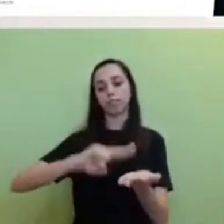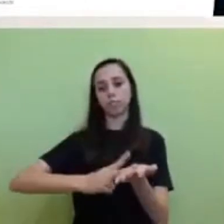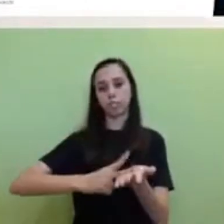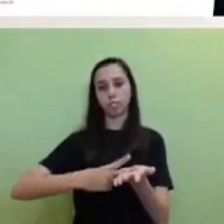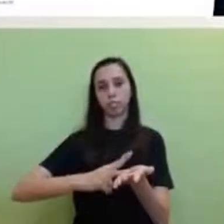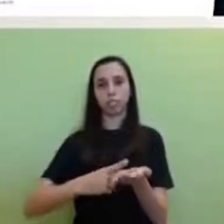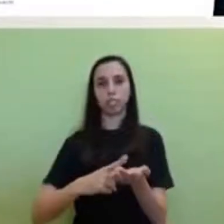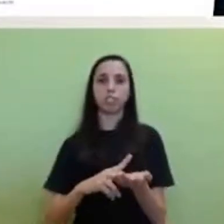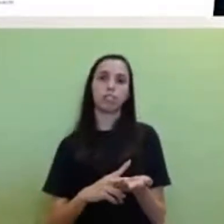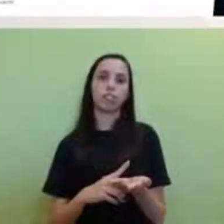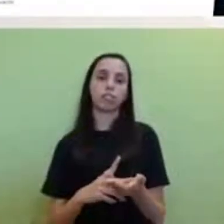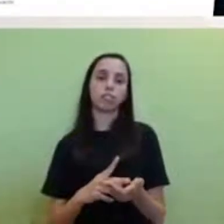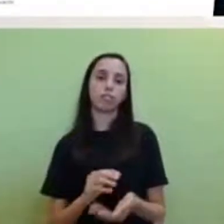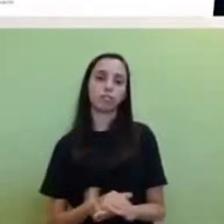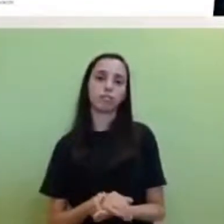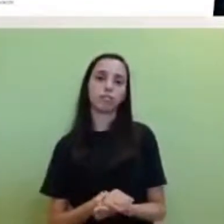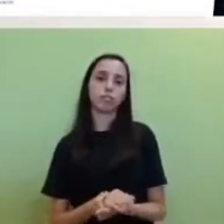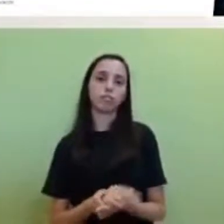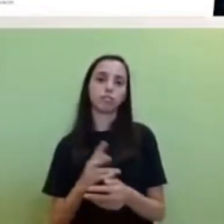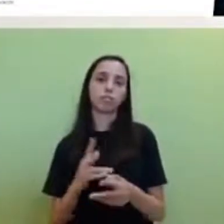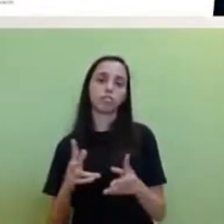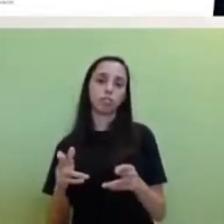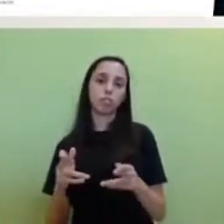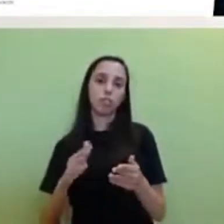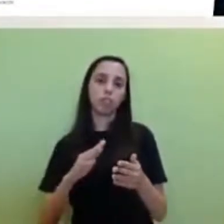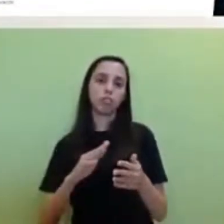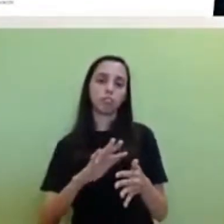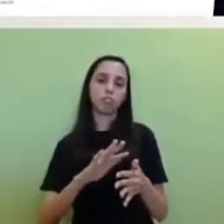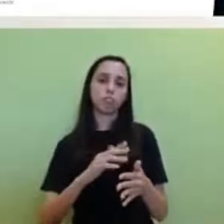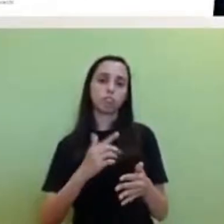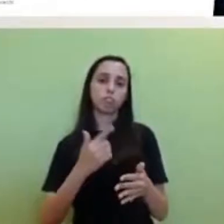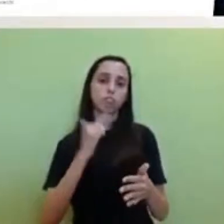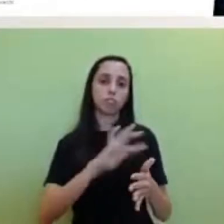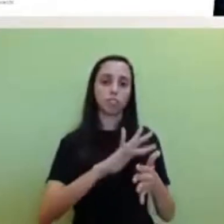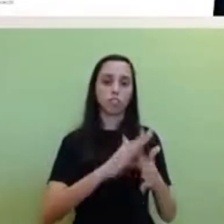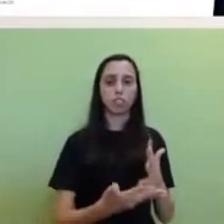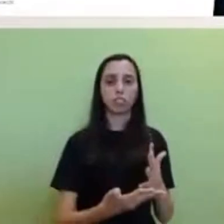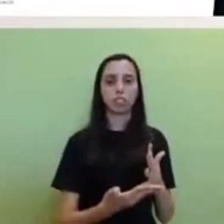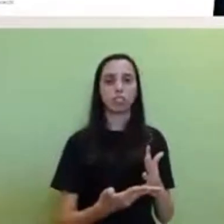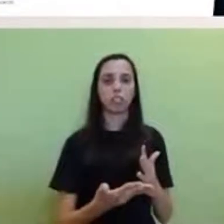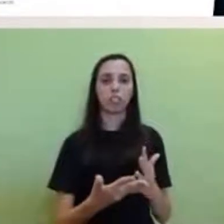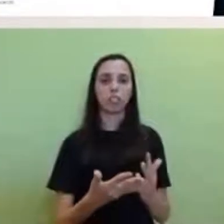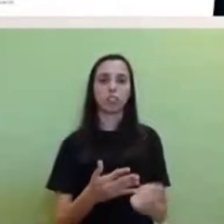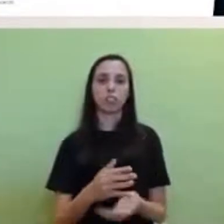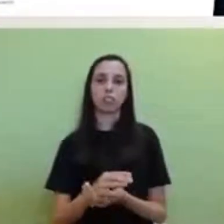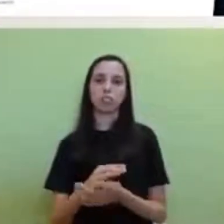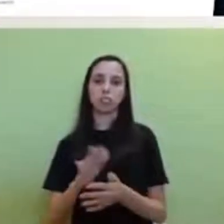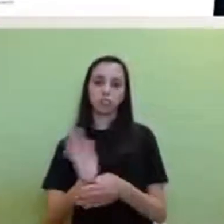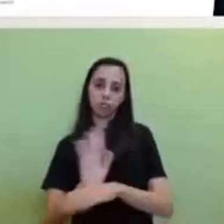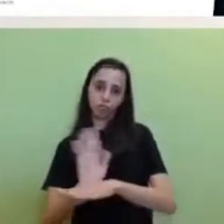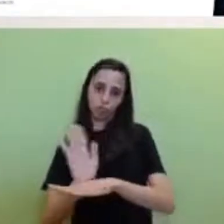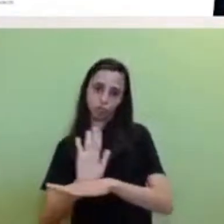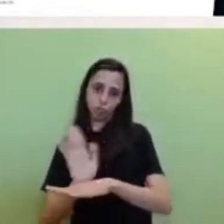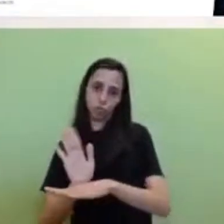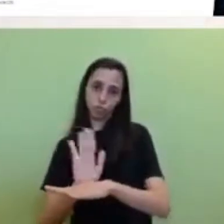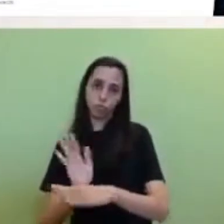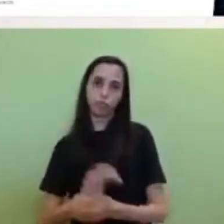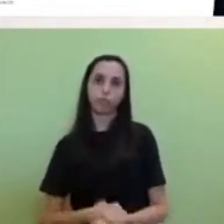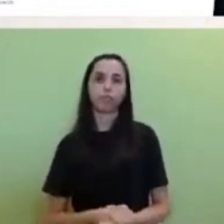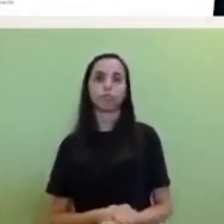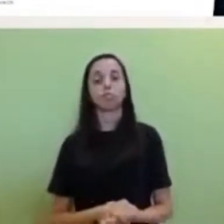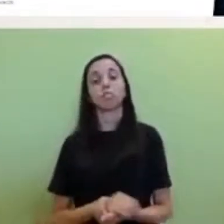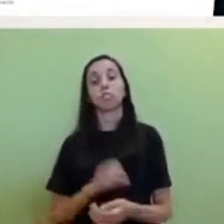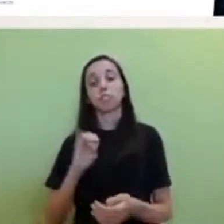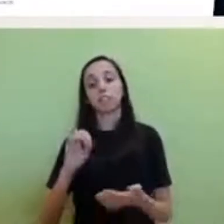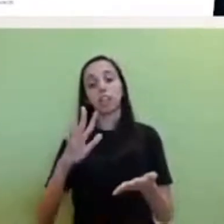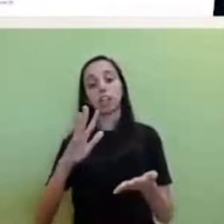para a língua de sinais, no caso em vídeo. Nesse caso, como é escrita, né,